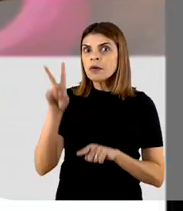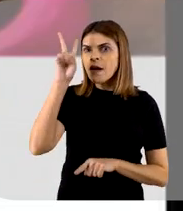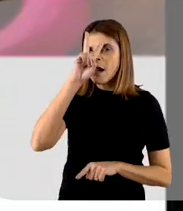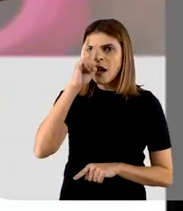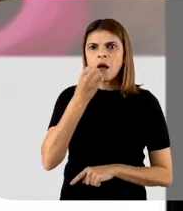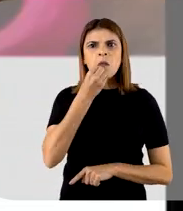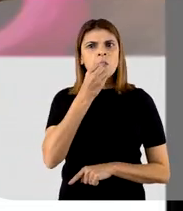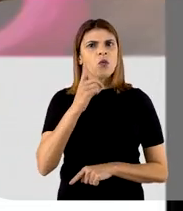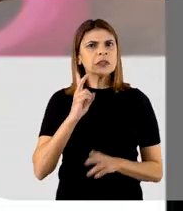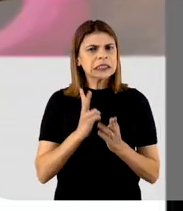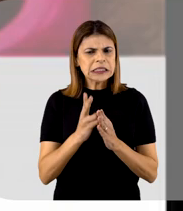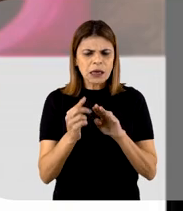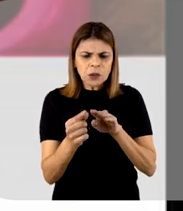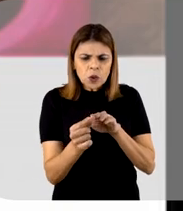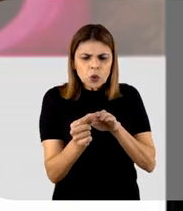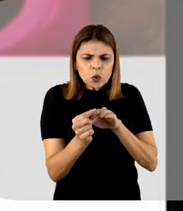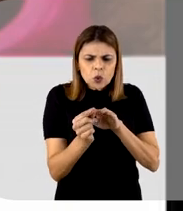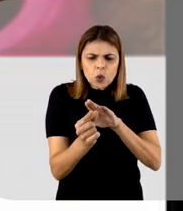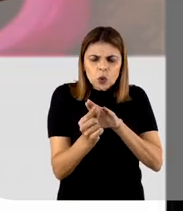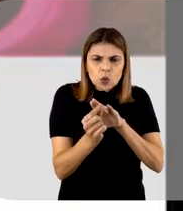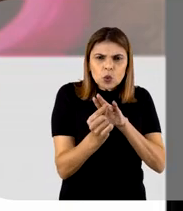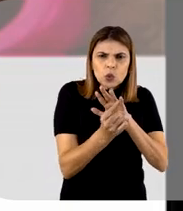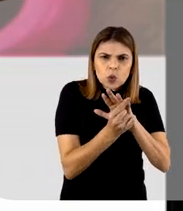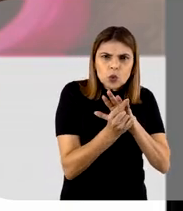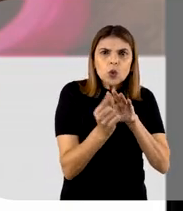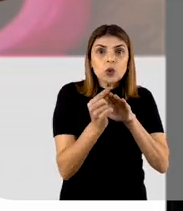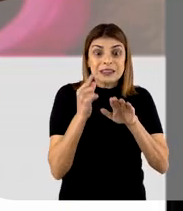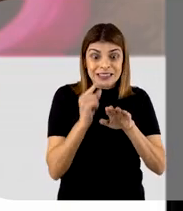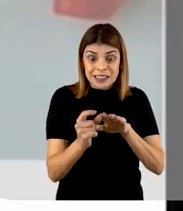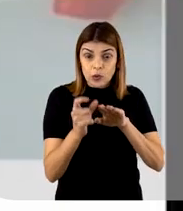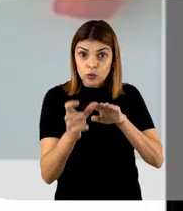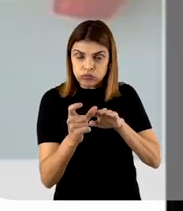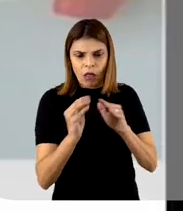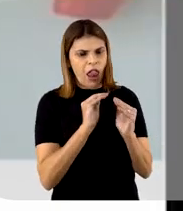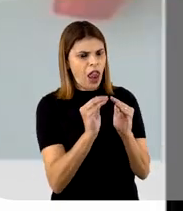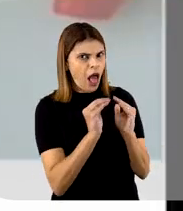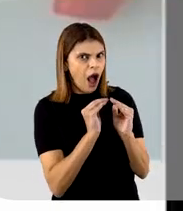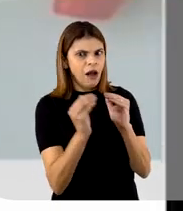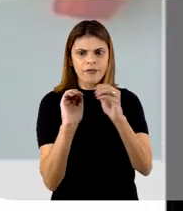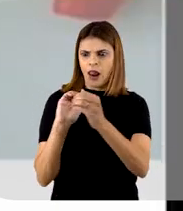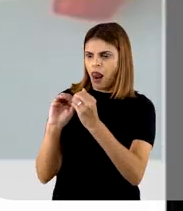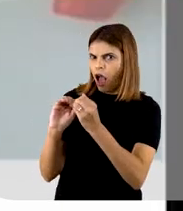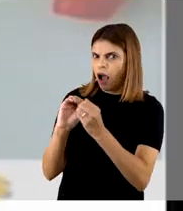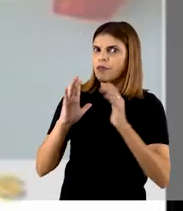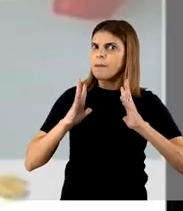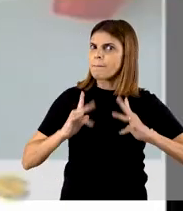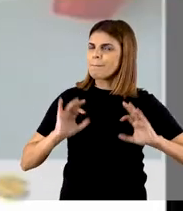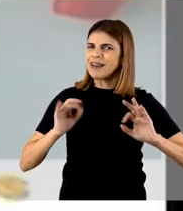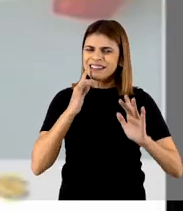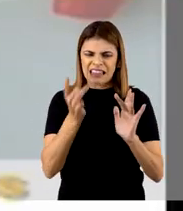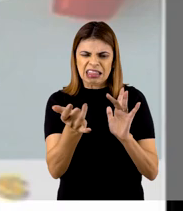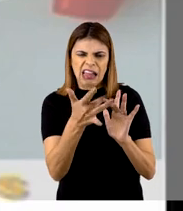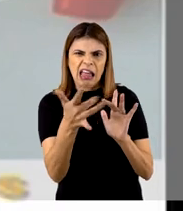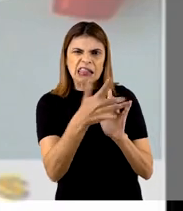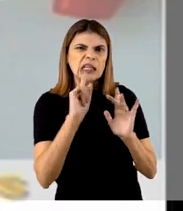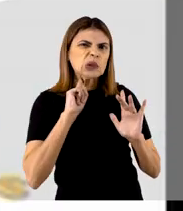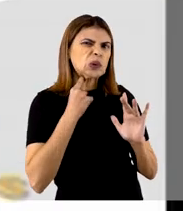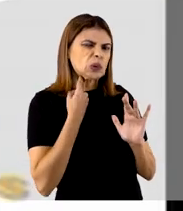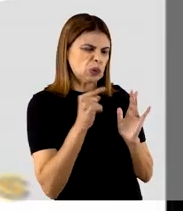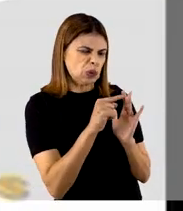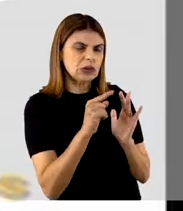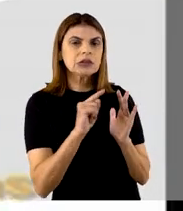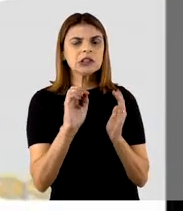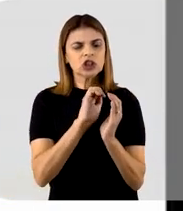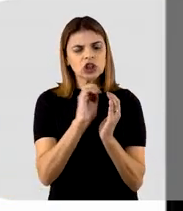É importante lembrar que o ideal é manter as unhas curtas, mas se você usa unhas compridas, lembre-se de lavar muito bem debaixo delas. Nossas unhas costumam acumular